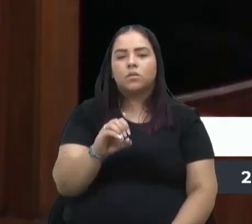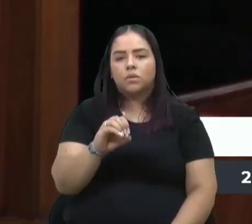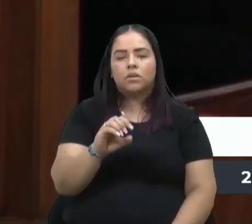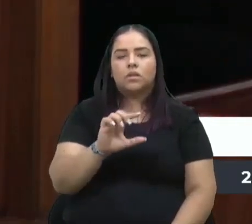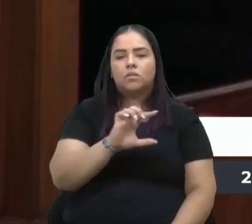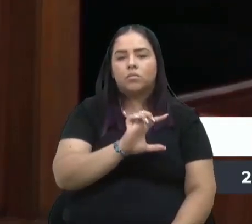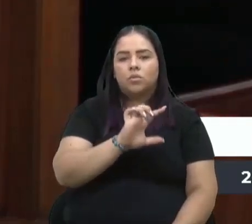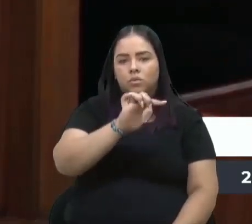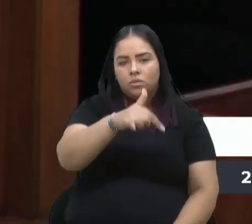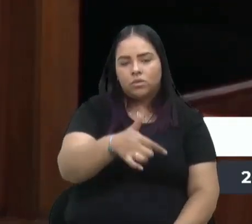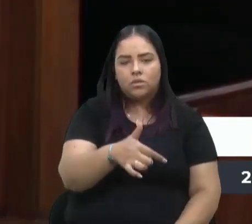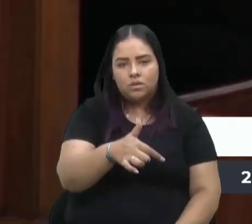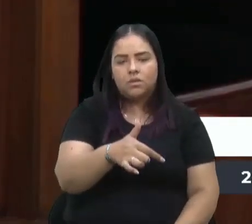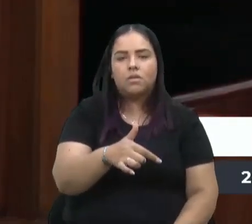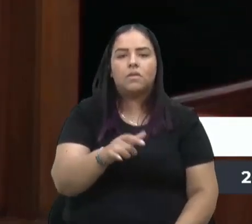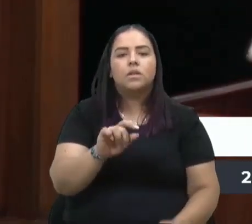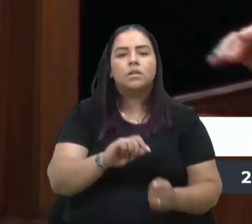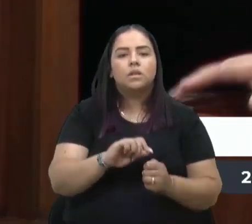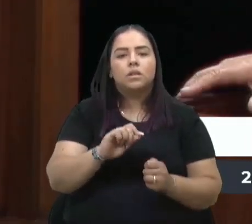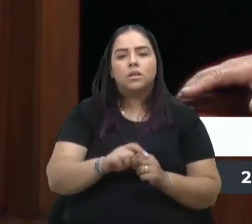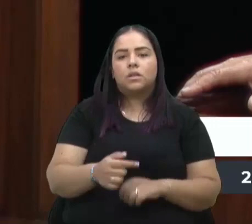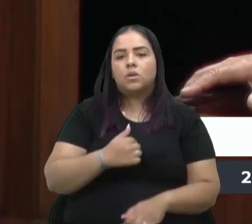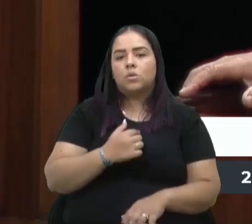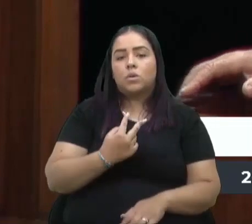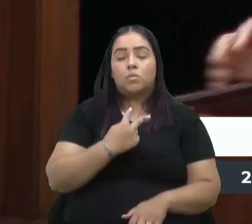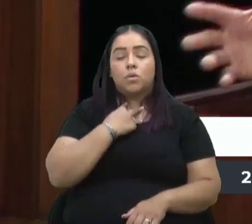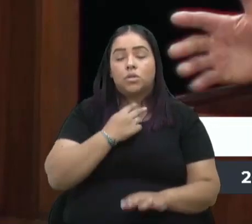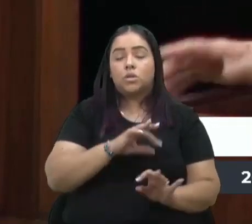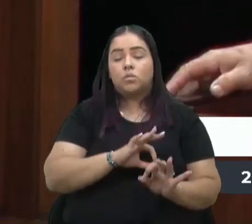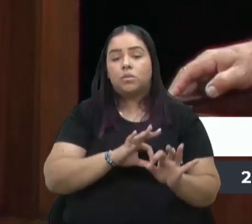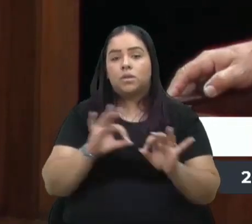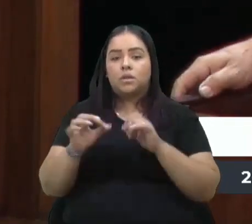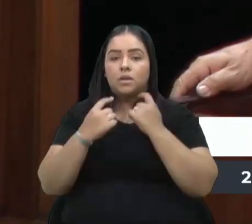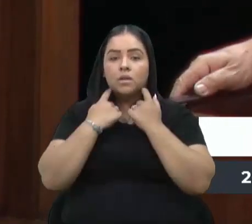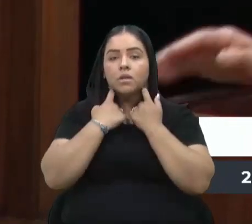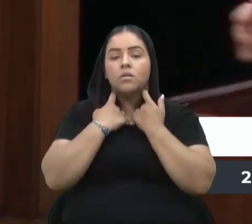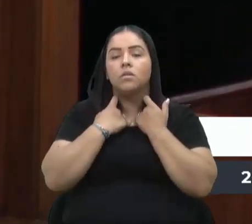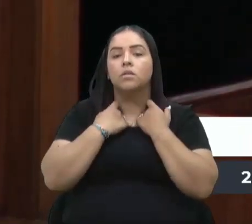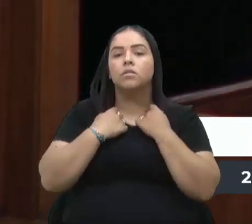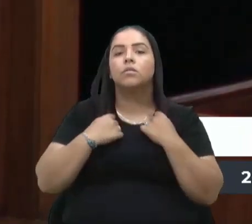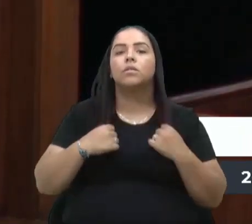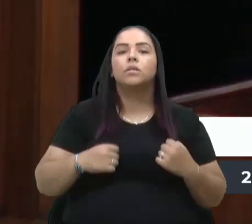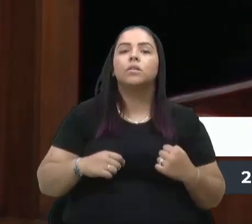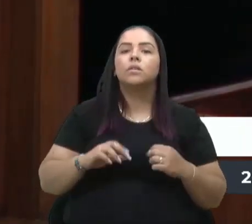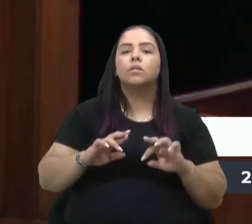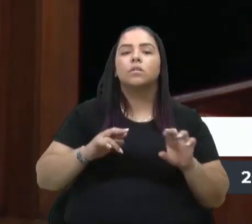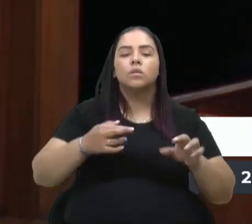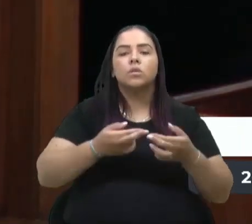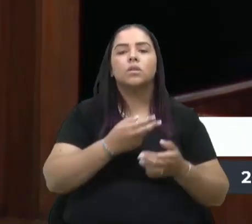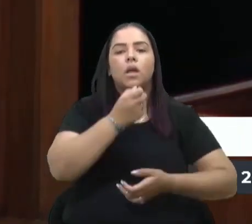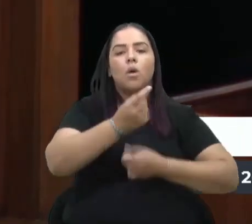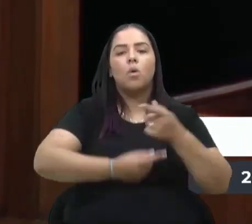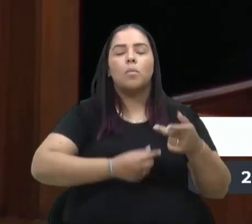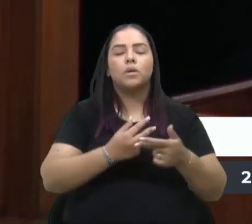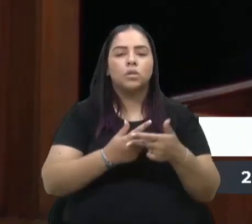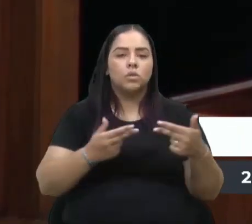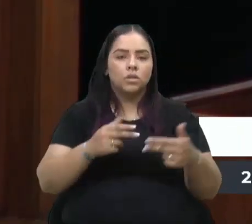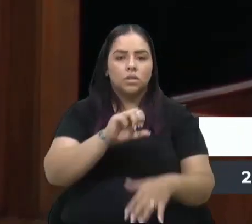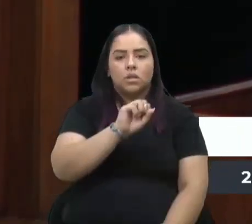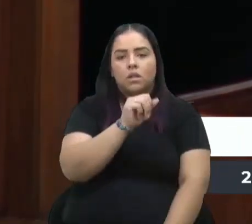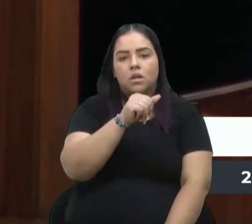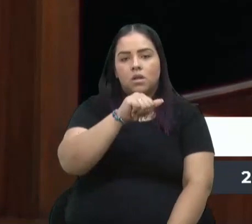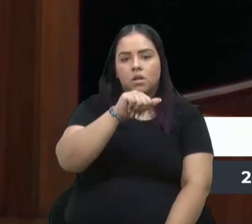o SAMAI foi feito, eu não pude acompanhar na época da campanha, reuniões, que em algumas situações o SAMAI